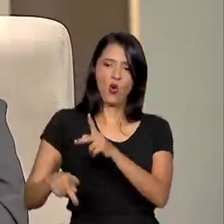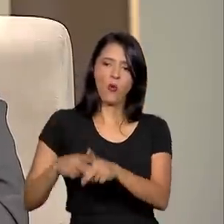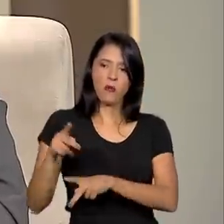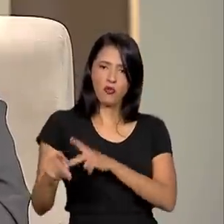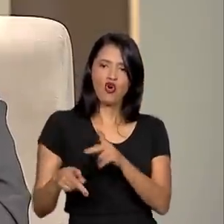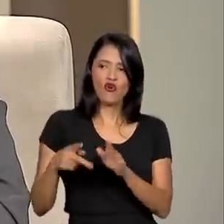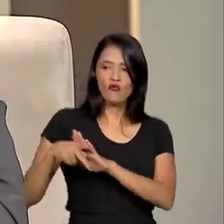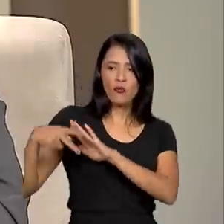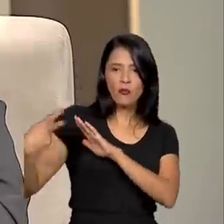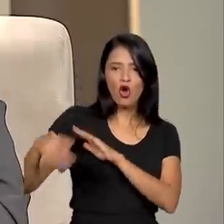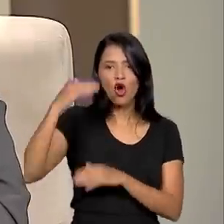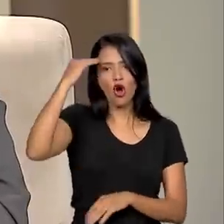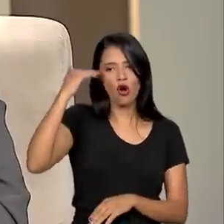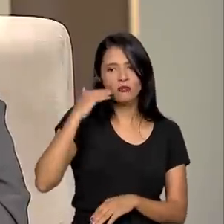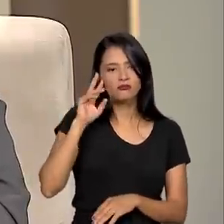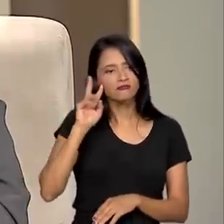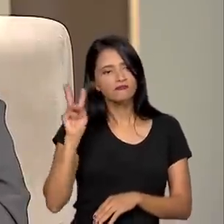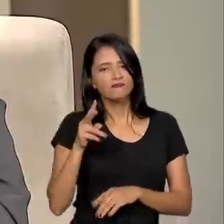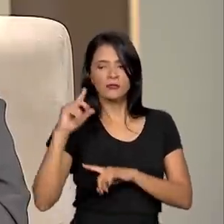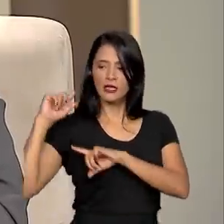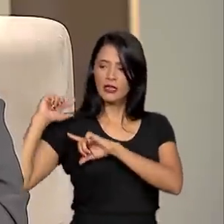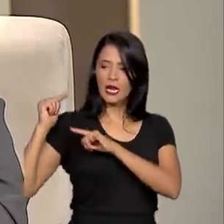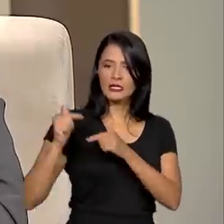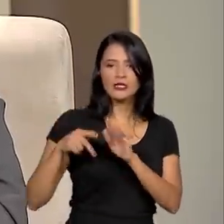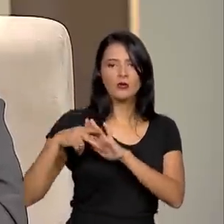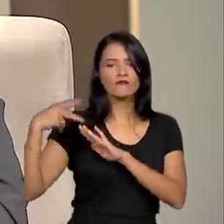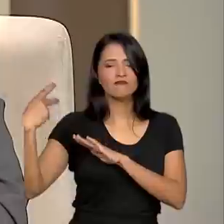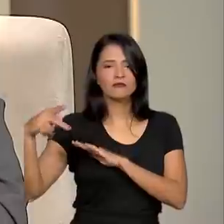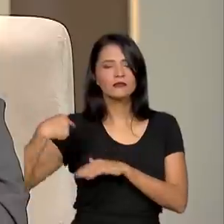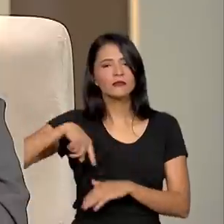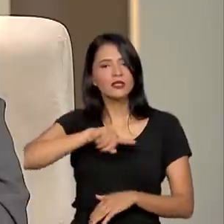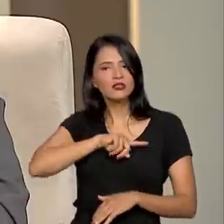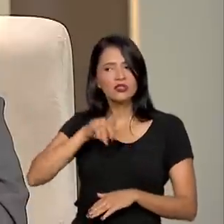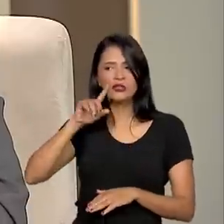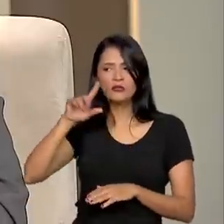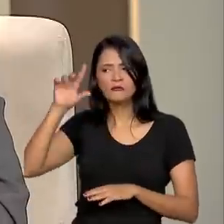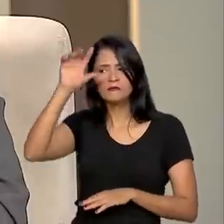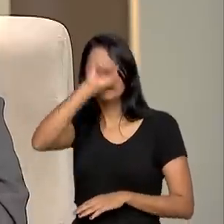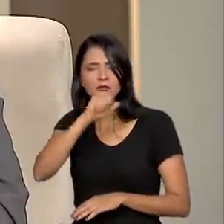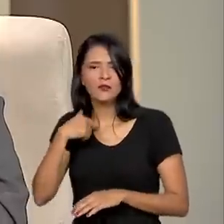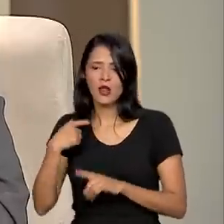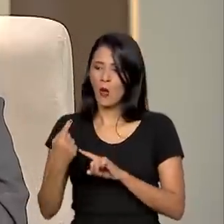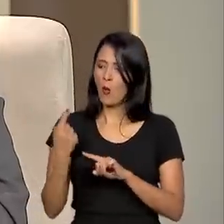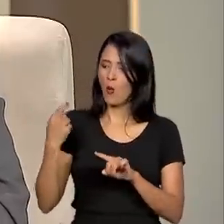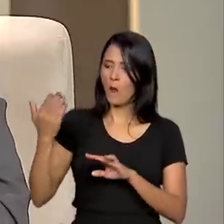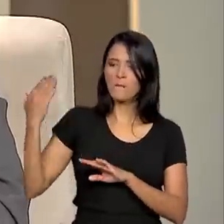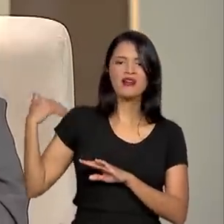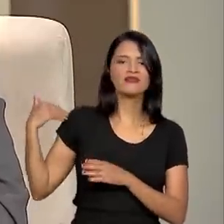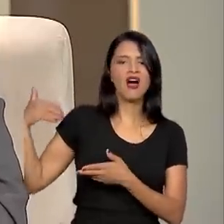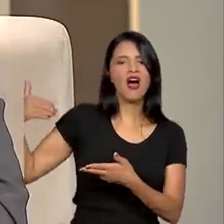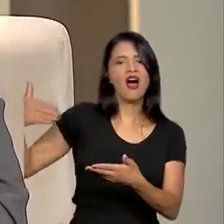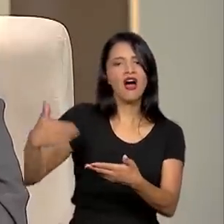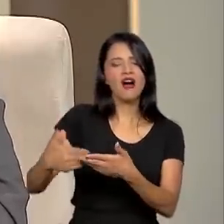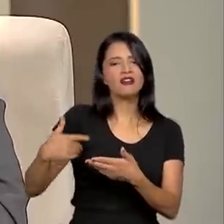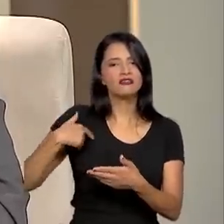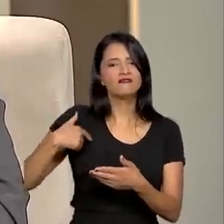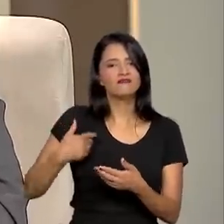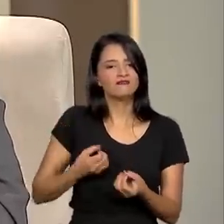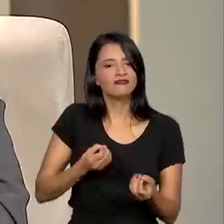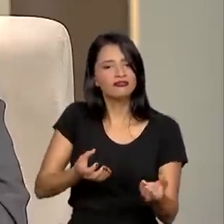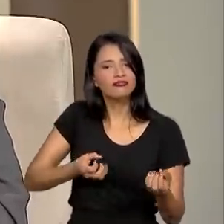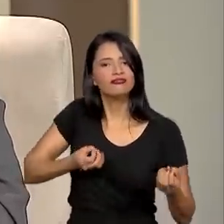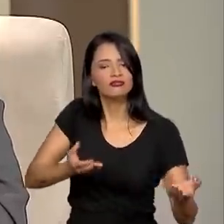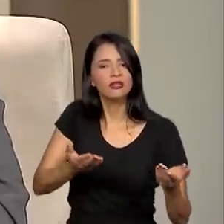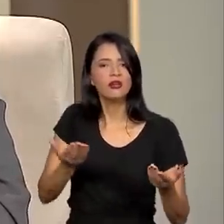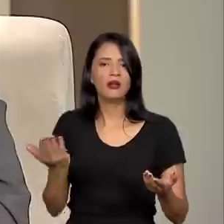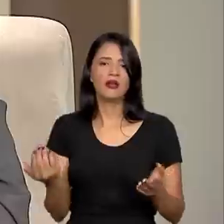vendo nas suas tradições. Né? A gente aprende muito, quer o passado do povo coreano com uma série. E isso tem impacto,